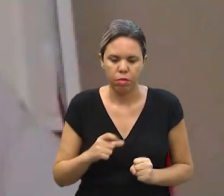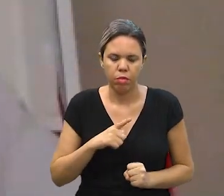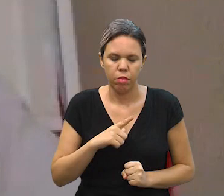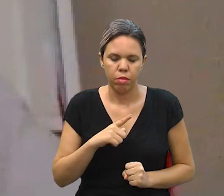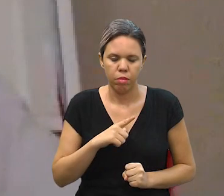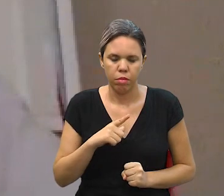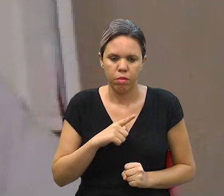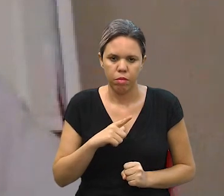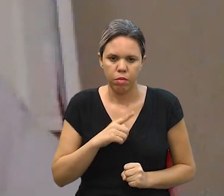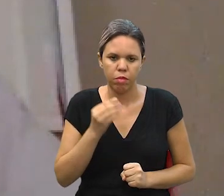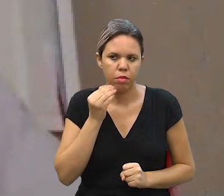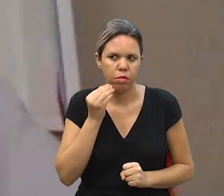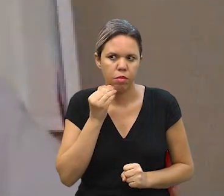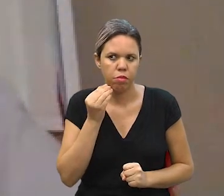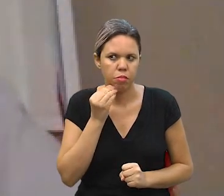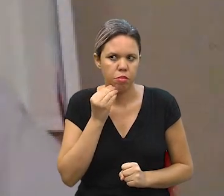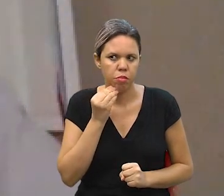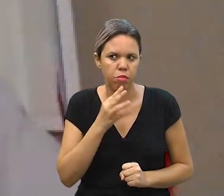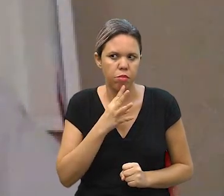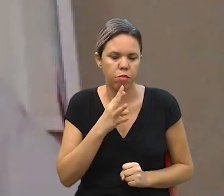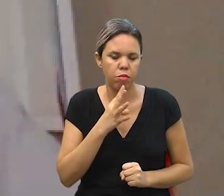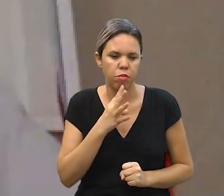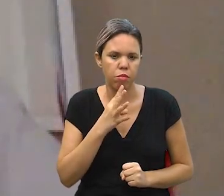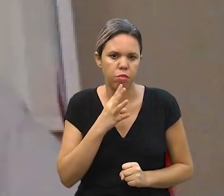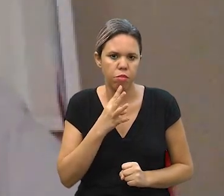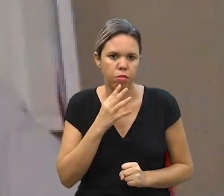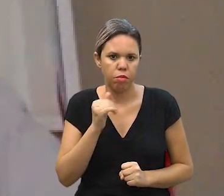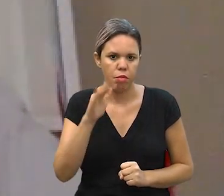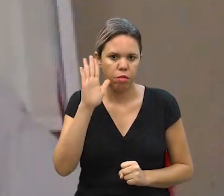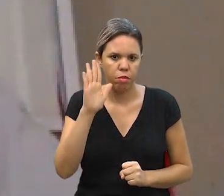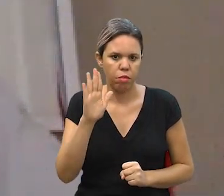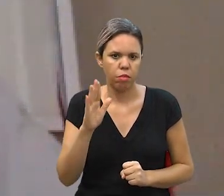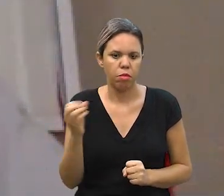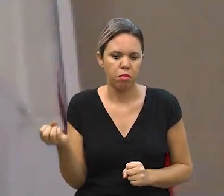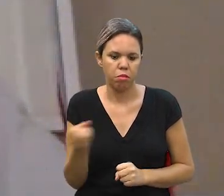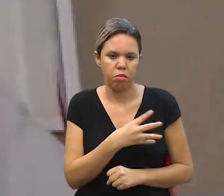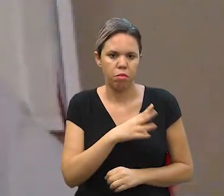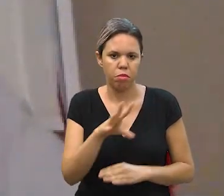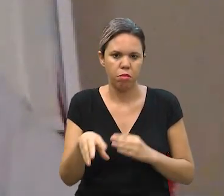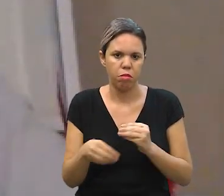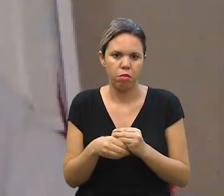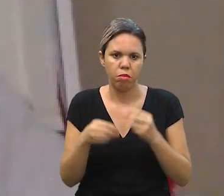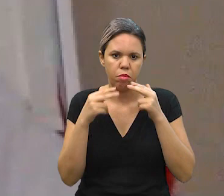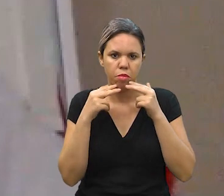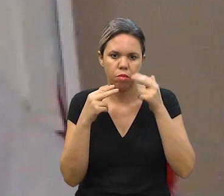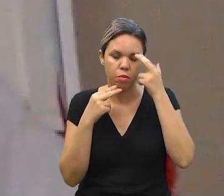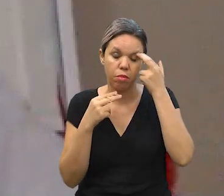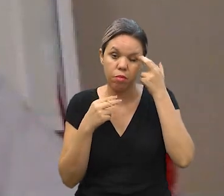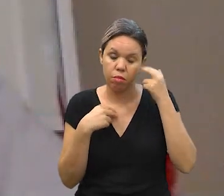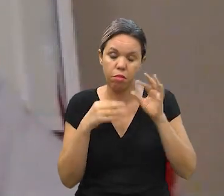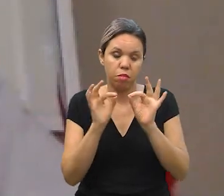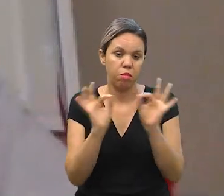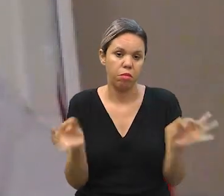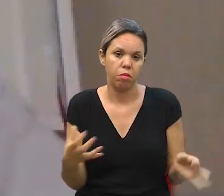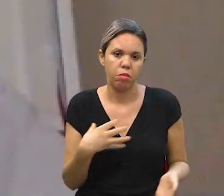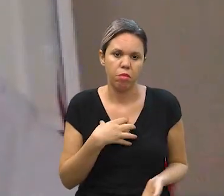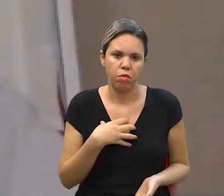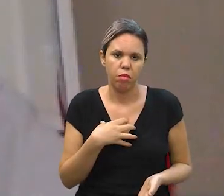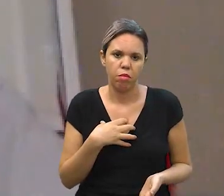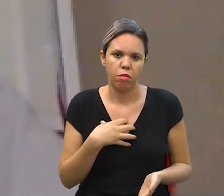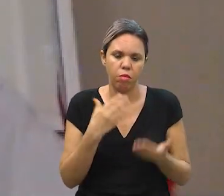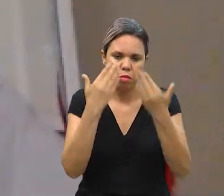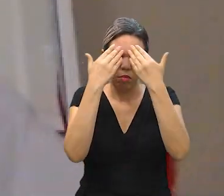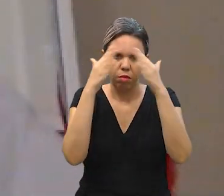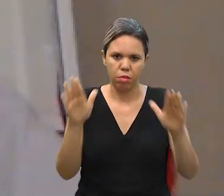possam ter a oportunidade de conhecer o que há de mais recente, de uma forma muito simples,